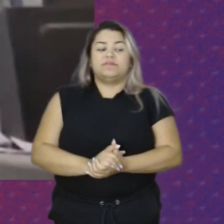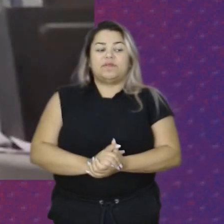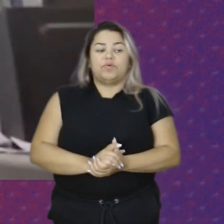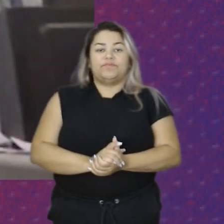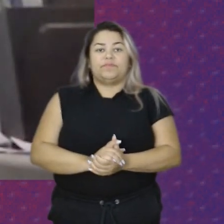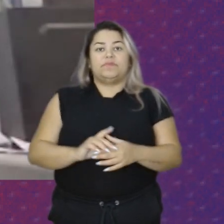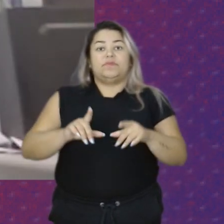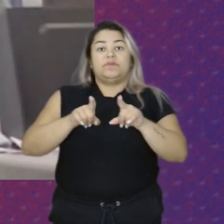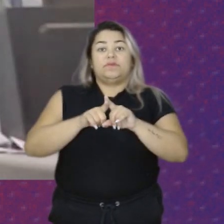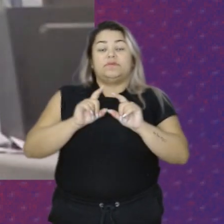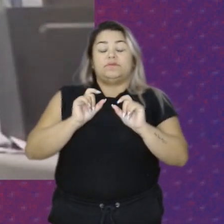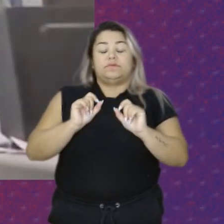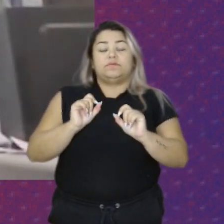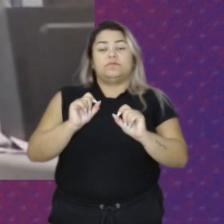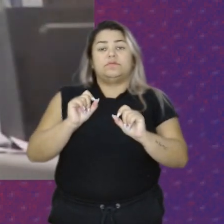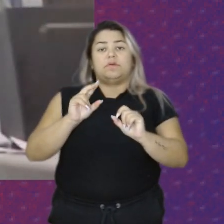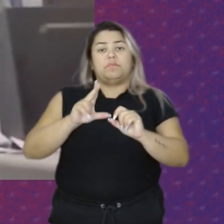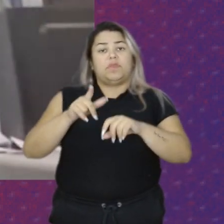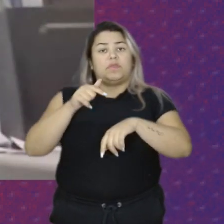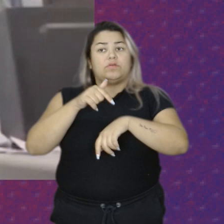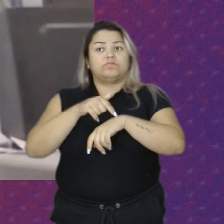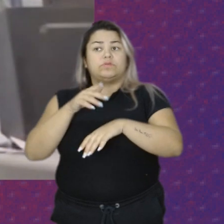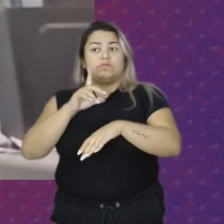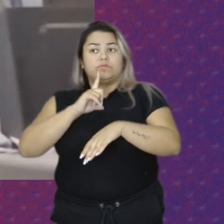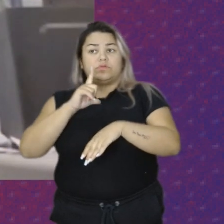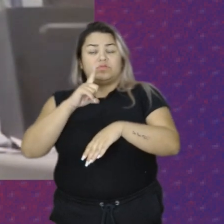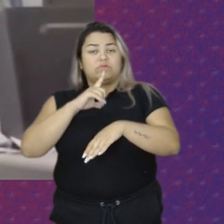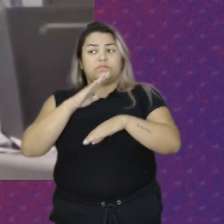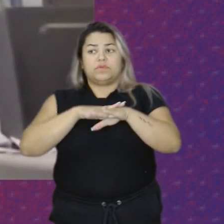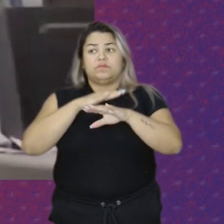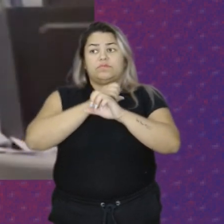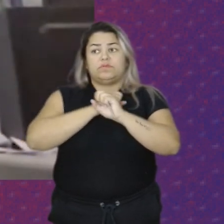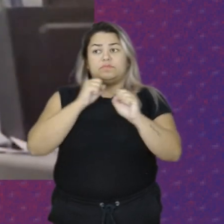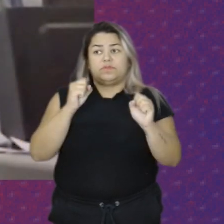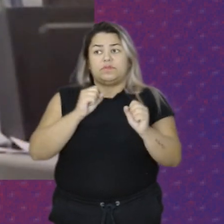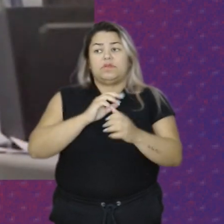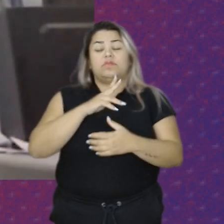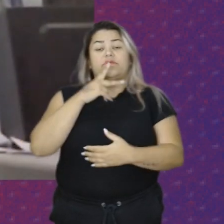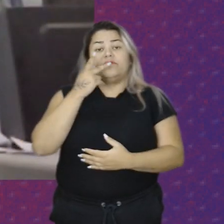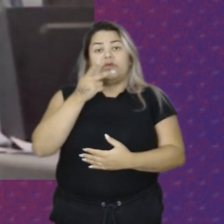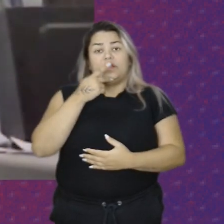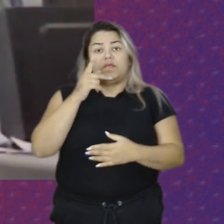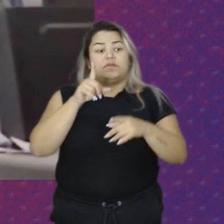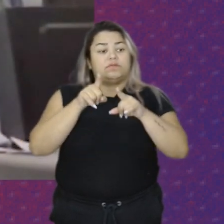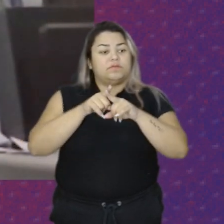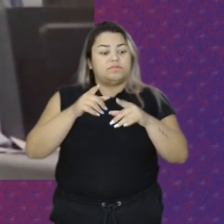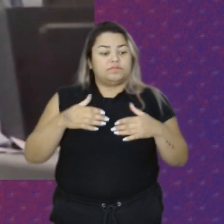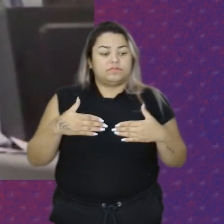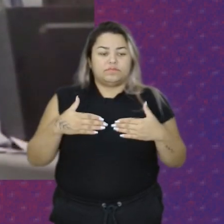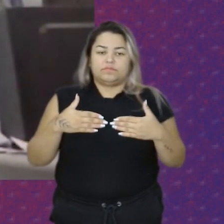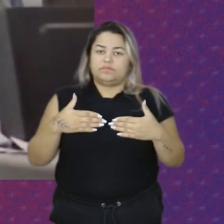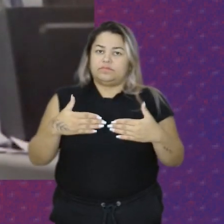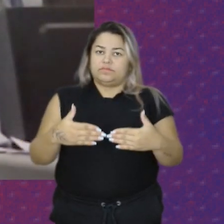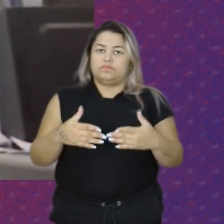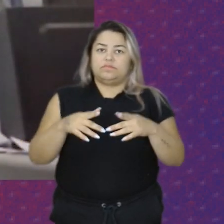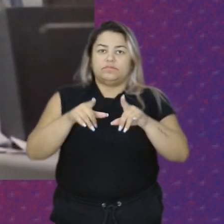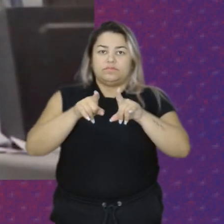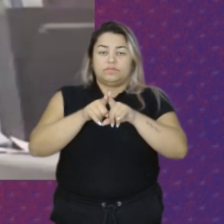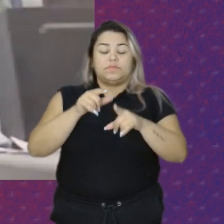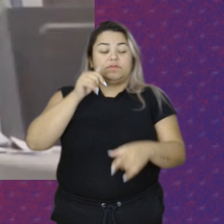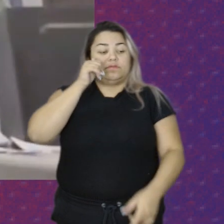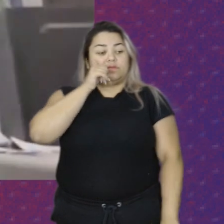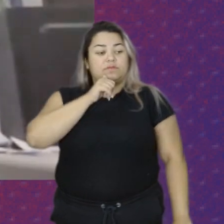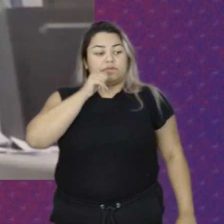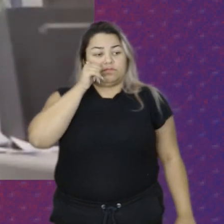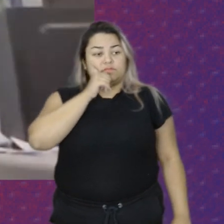E quem tinha só as pessoas que tinham mais condições, né. Falar hoje da universalização do acesso à internet para